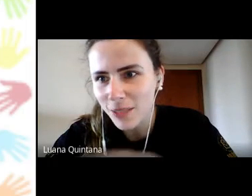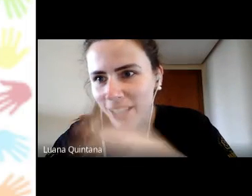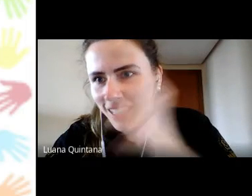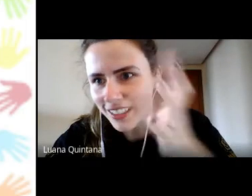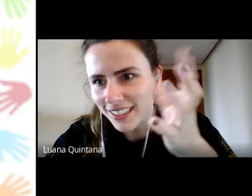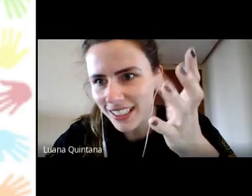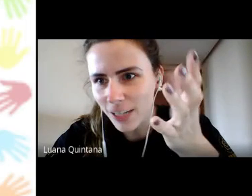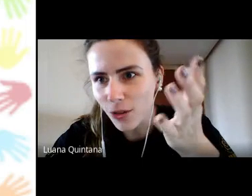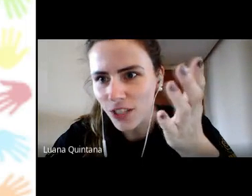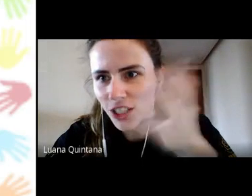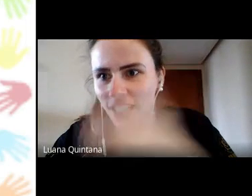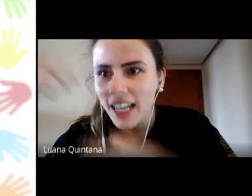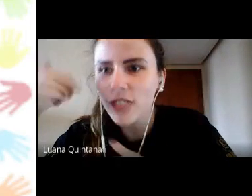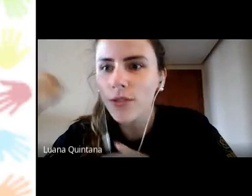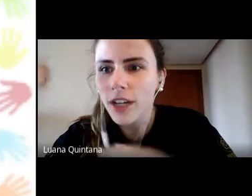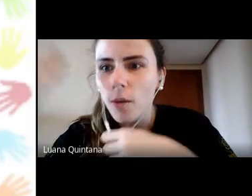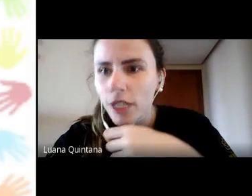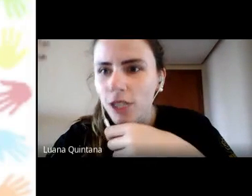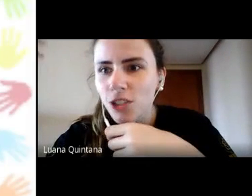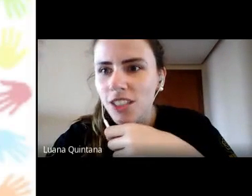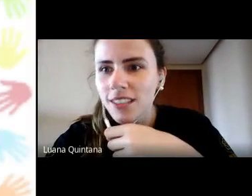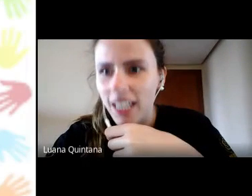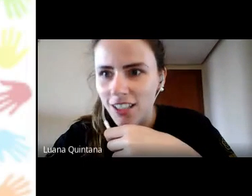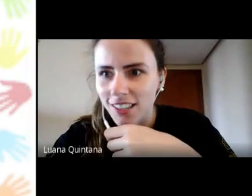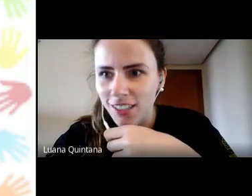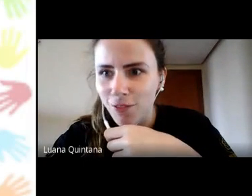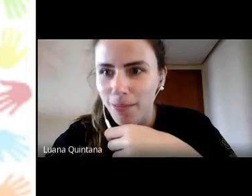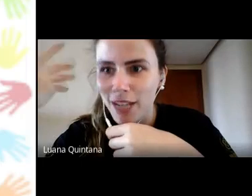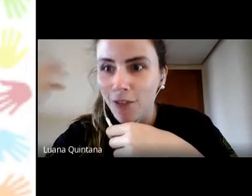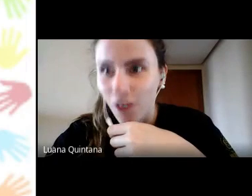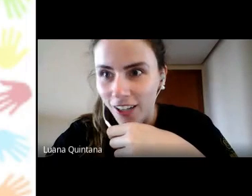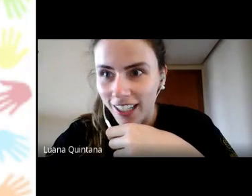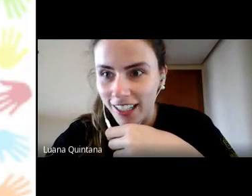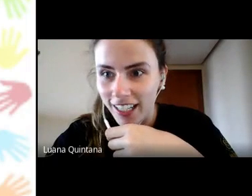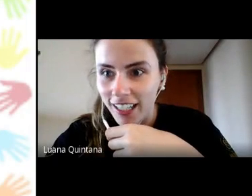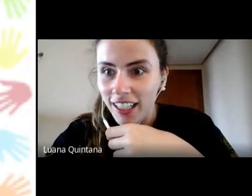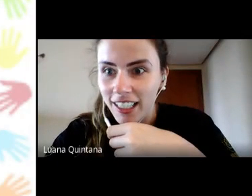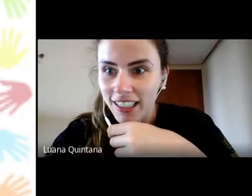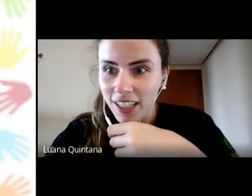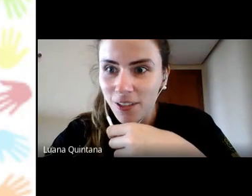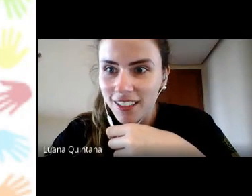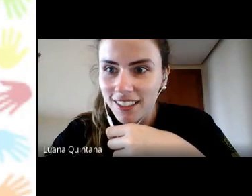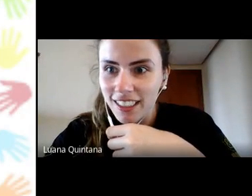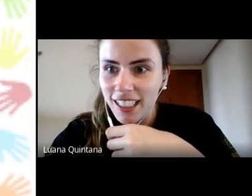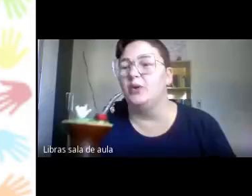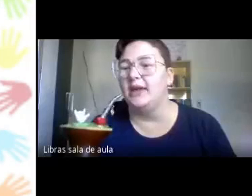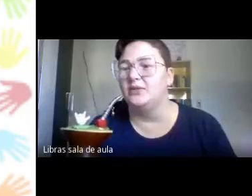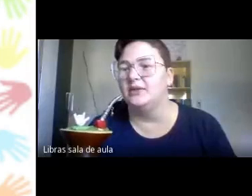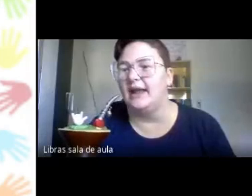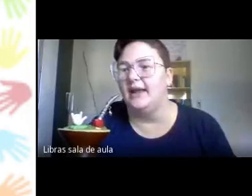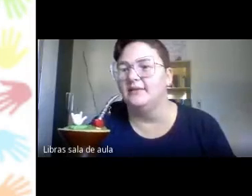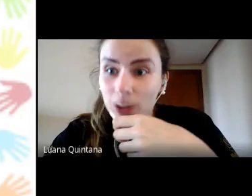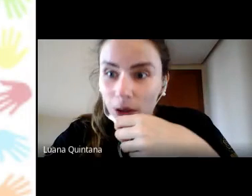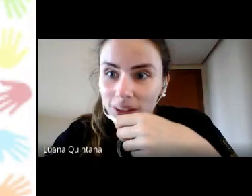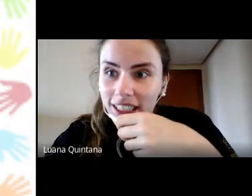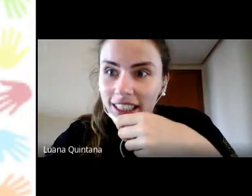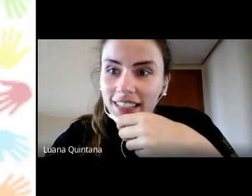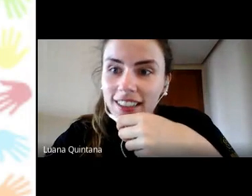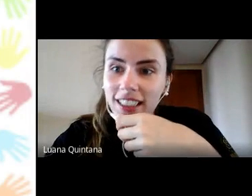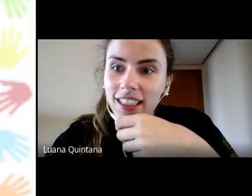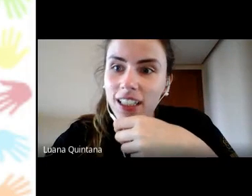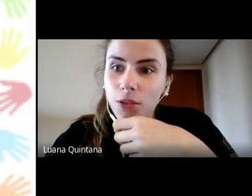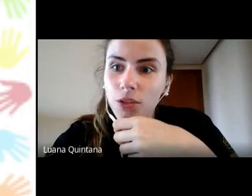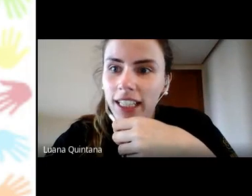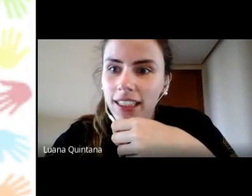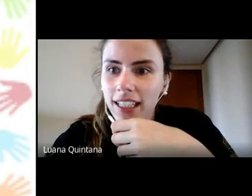era a minoria, assim, né? O ouvinte. E aí tu vê como que tu te sente, assim, meio fora, né? Então, tu te sente excluído, né? Com